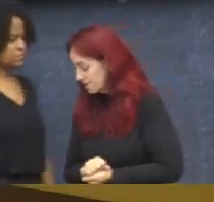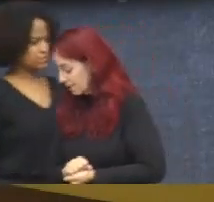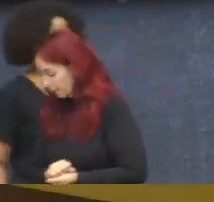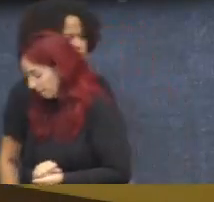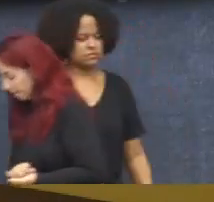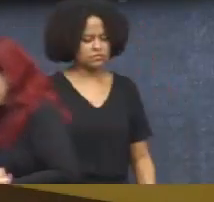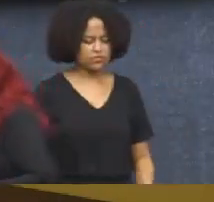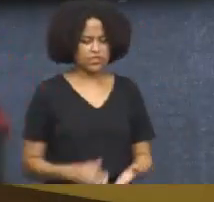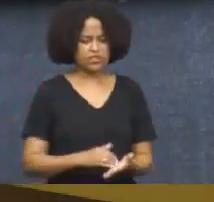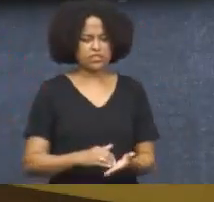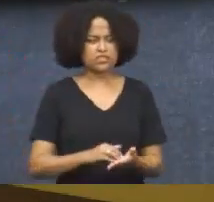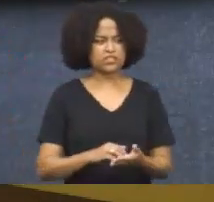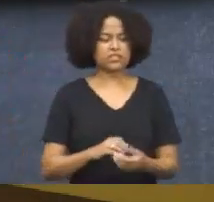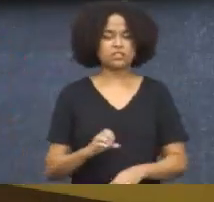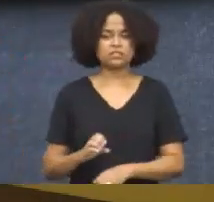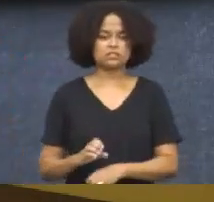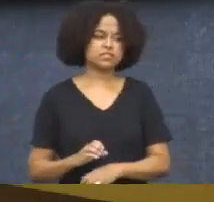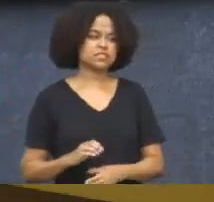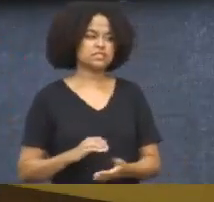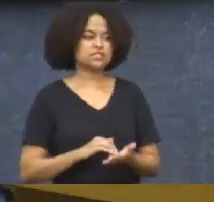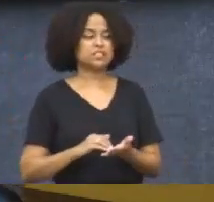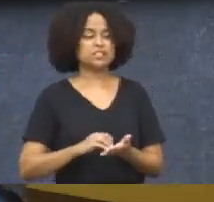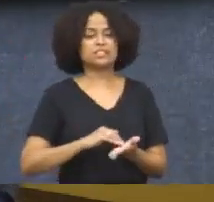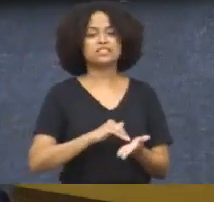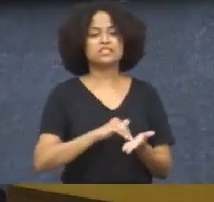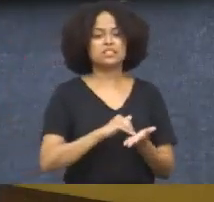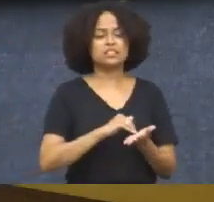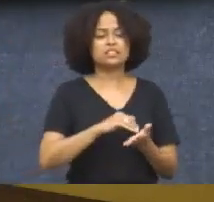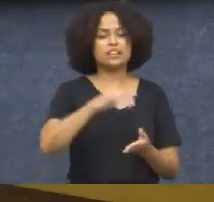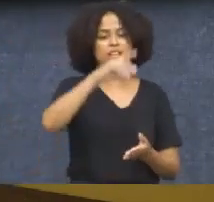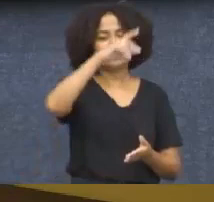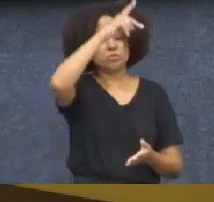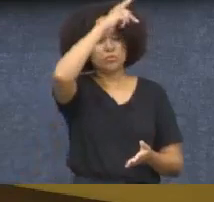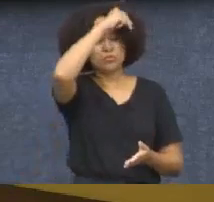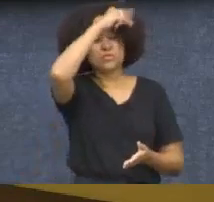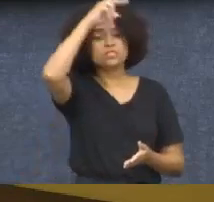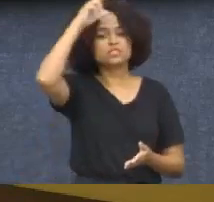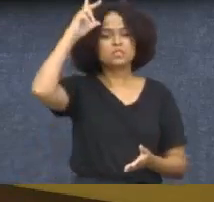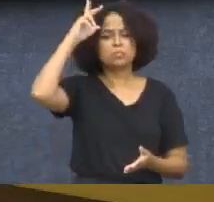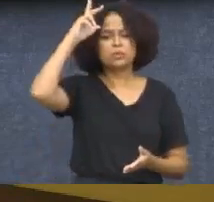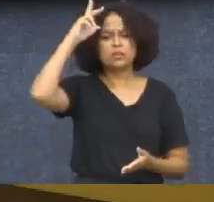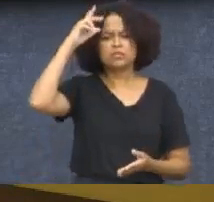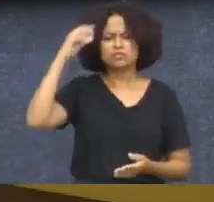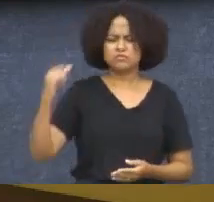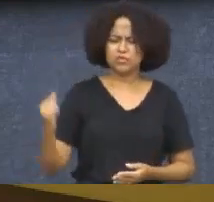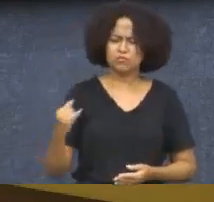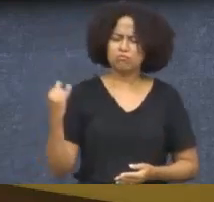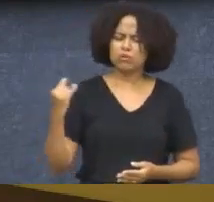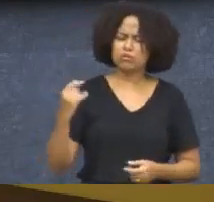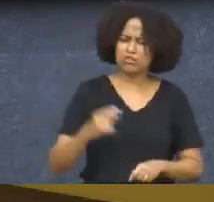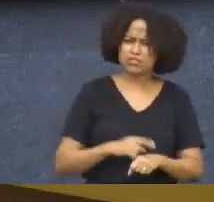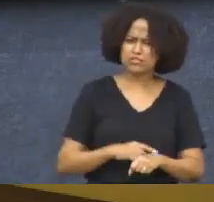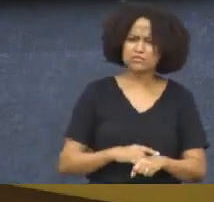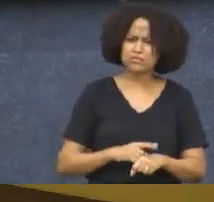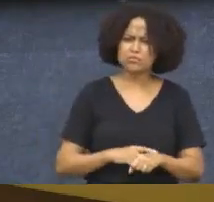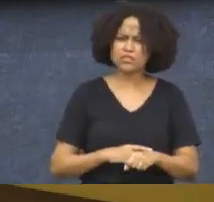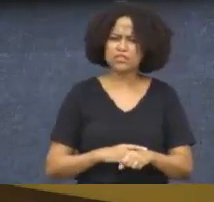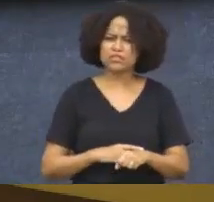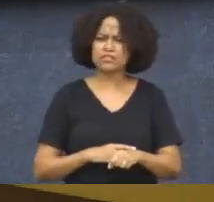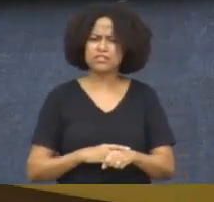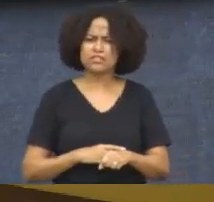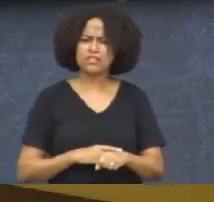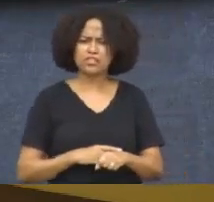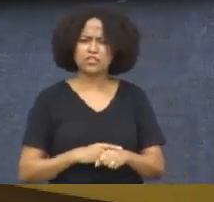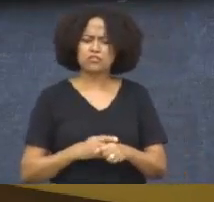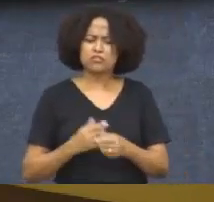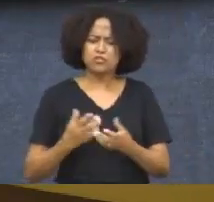né? Secretário municipal. Secretário municipal. Importante esse momento é que Vossa Excelência também me acolheu muito bem